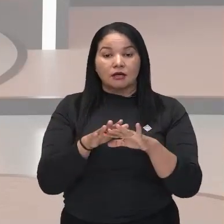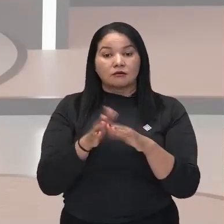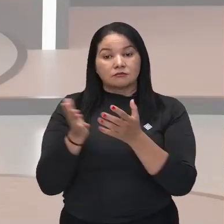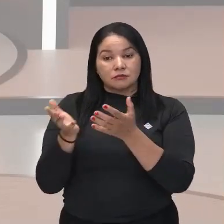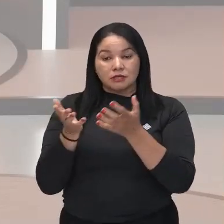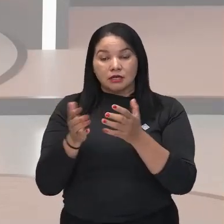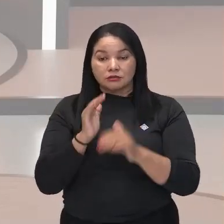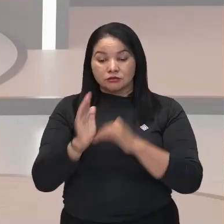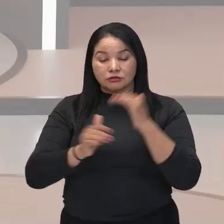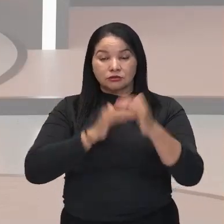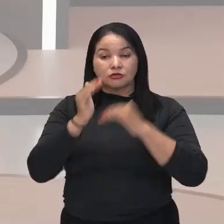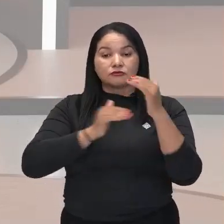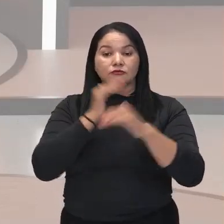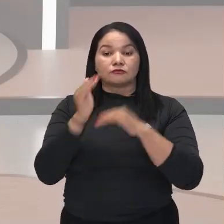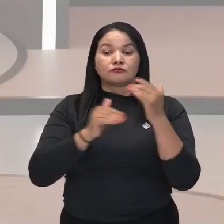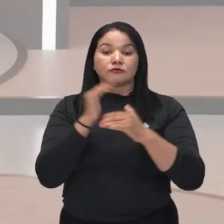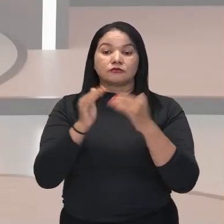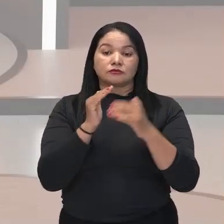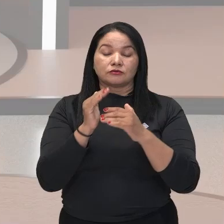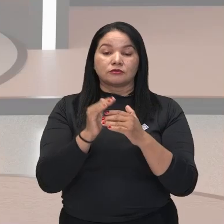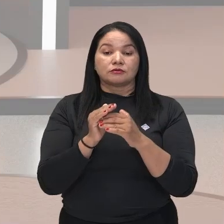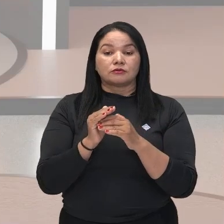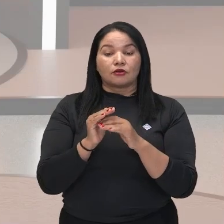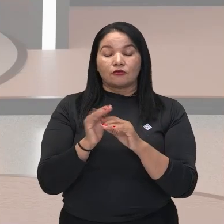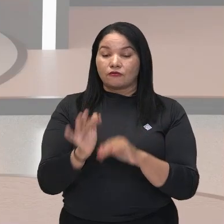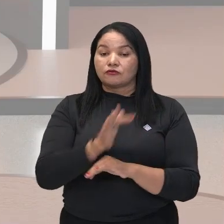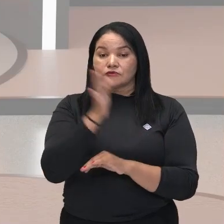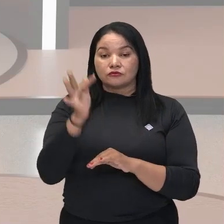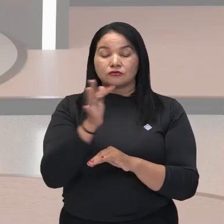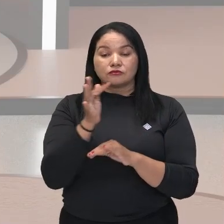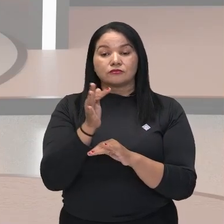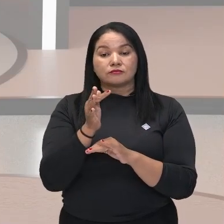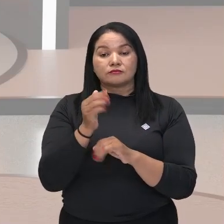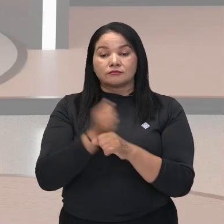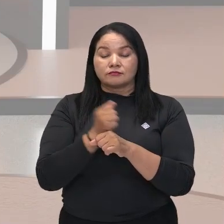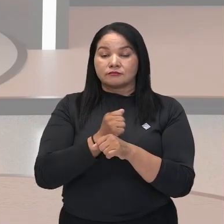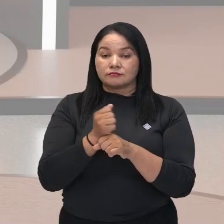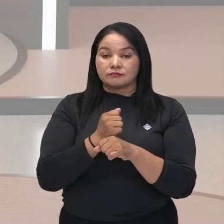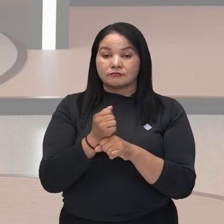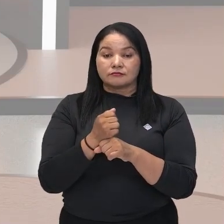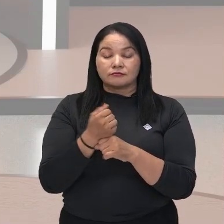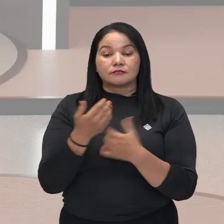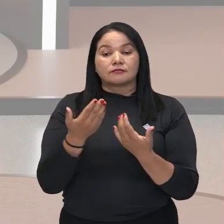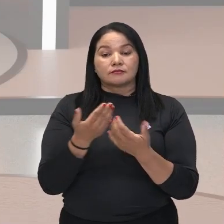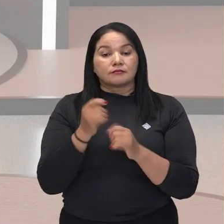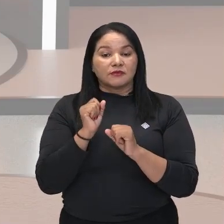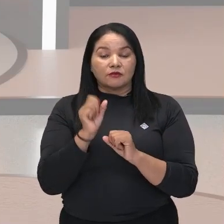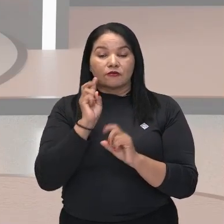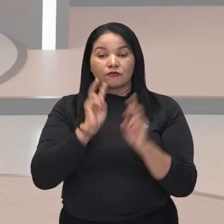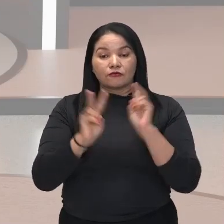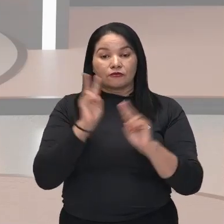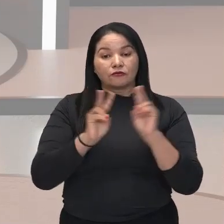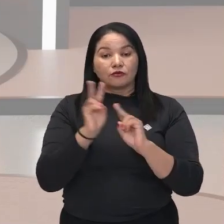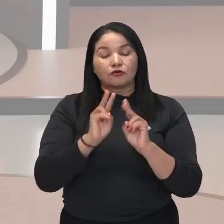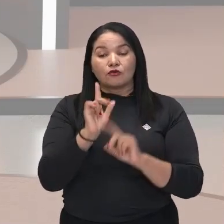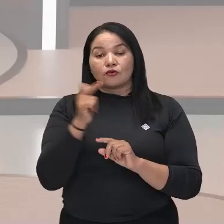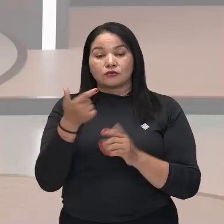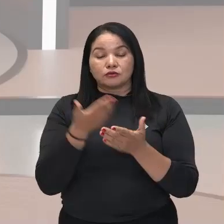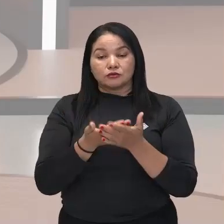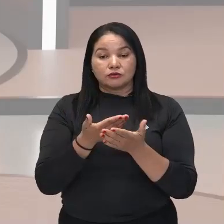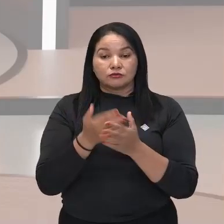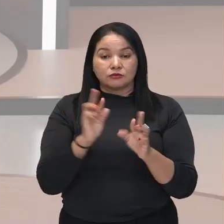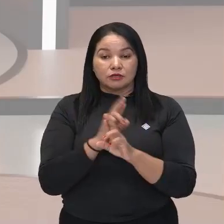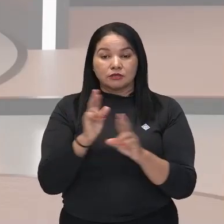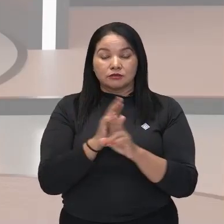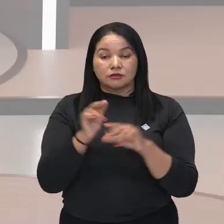buscando se desenvolver cada vez mais e quem sabe daqui a alguns anos a gente possa ver outros estudos relacionados a